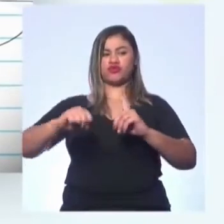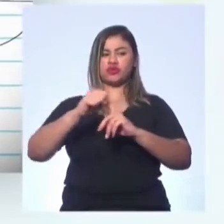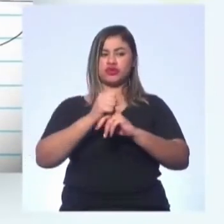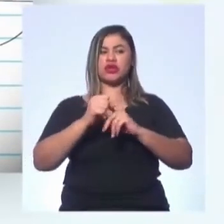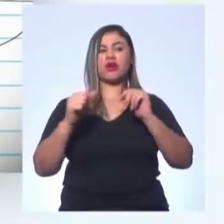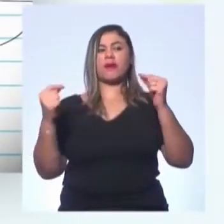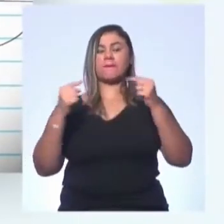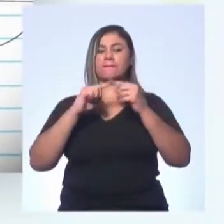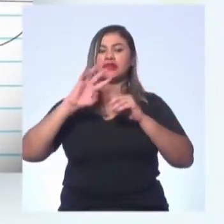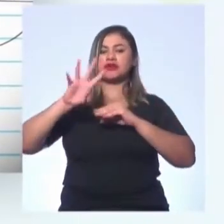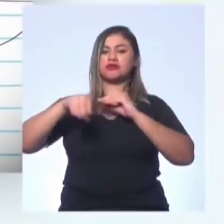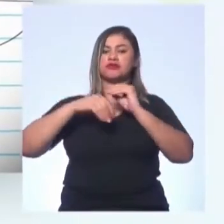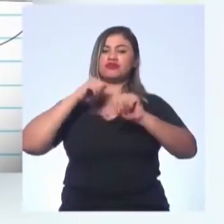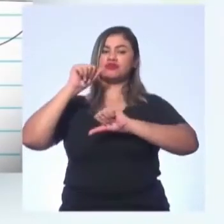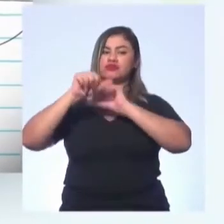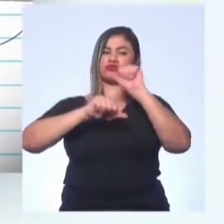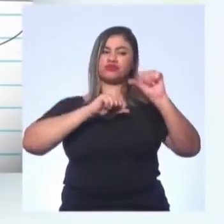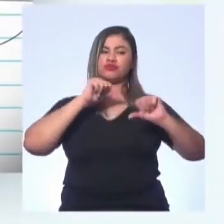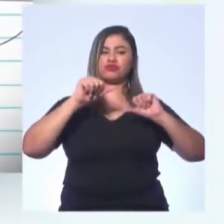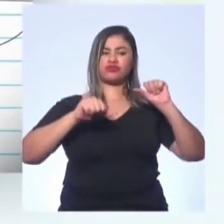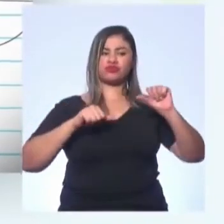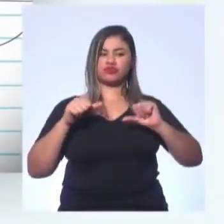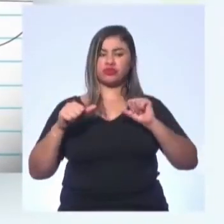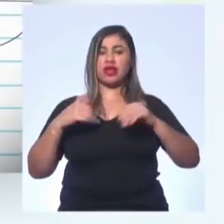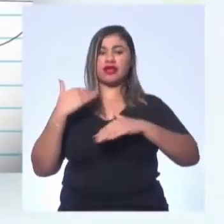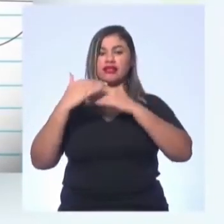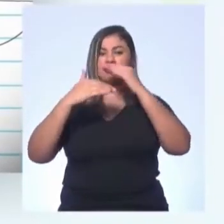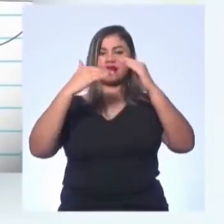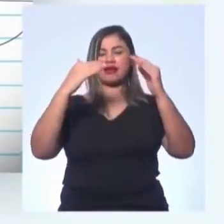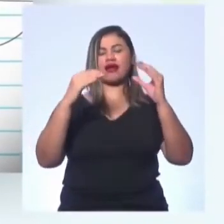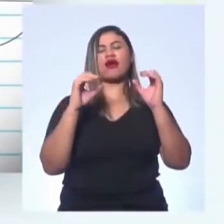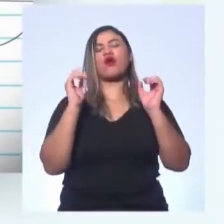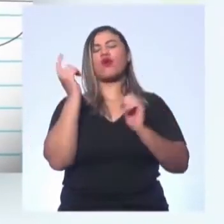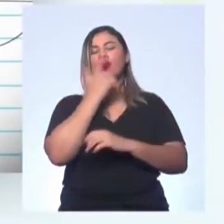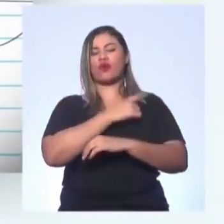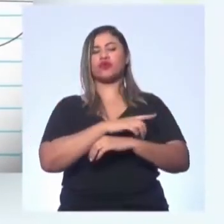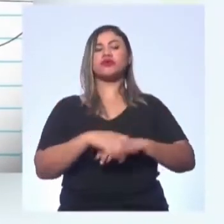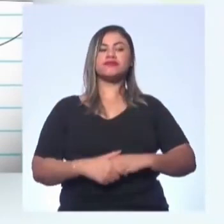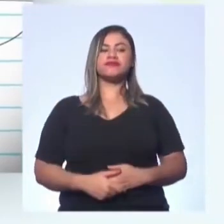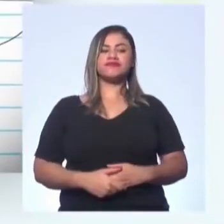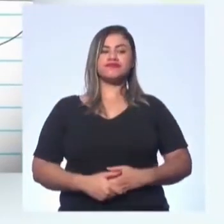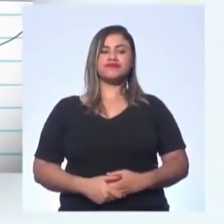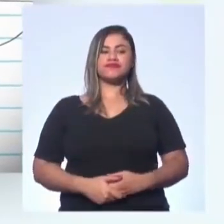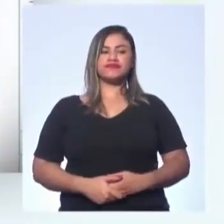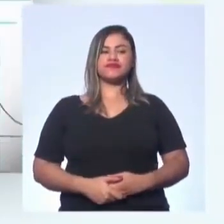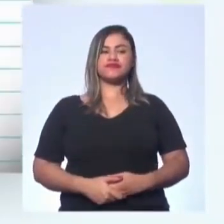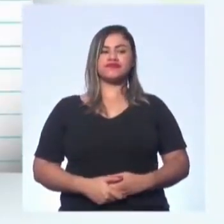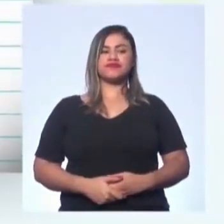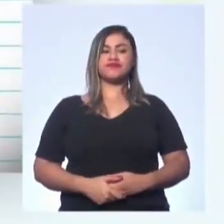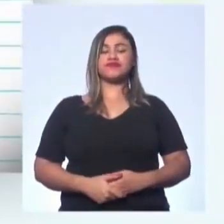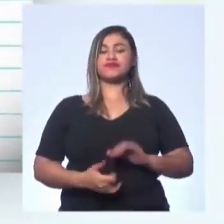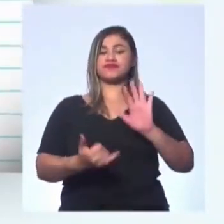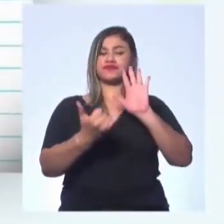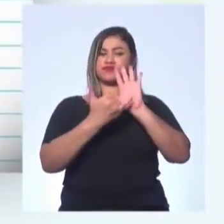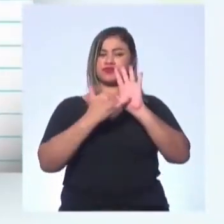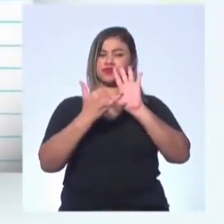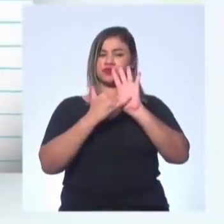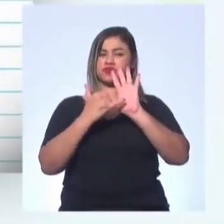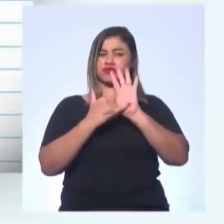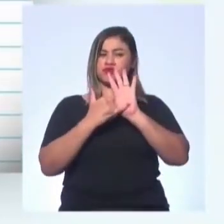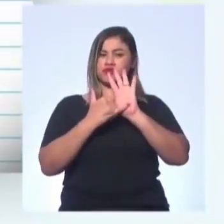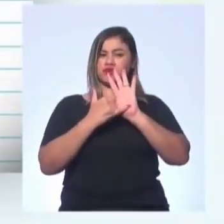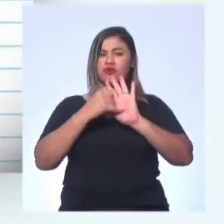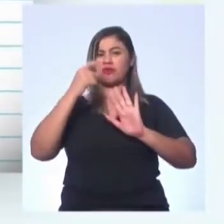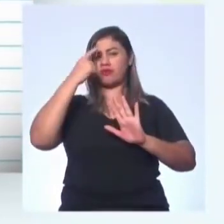das mudanças necessárias para que o desenvolvimento sustentável se torne realidade. Os indicadores não são um fim em